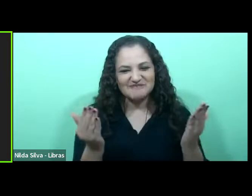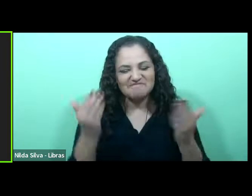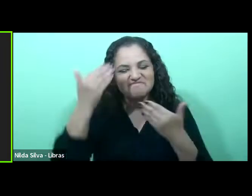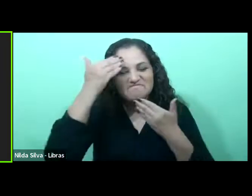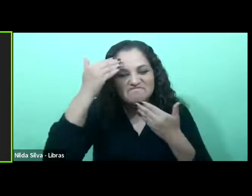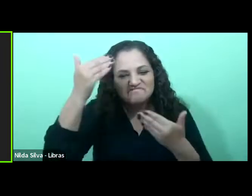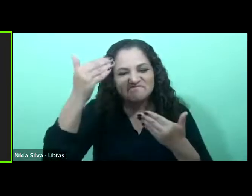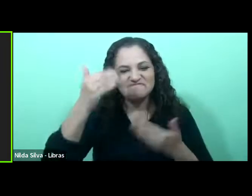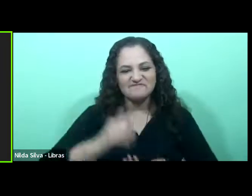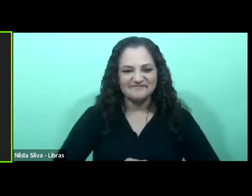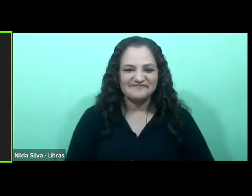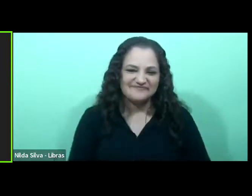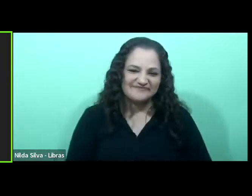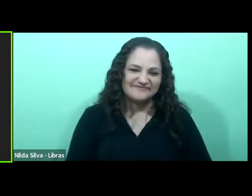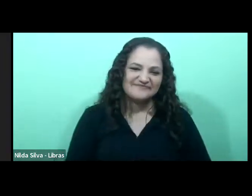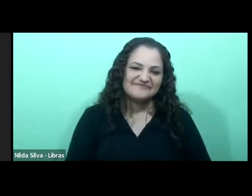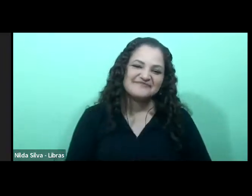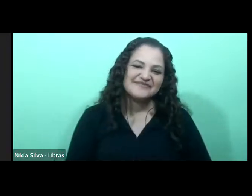obrigado, viu?